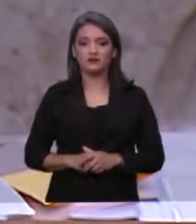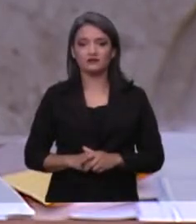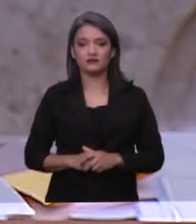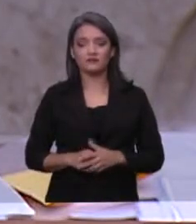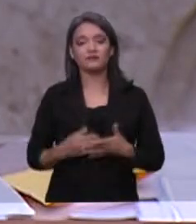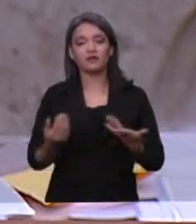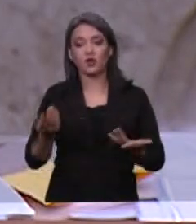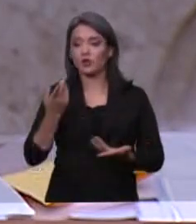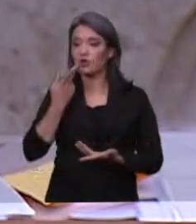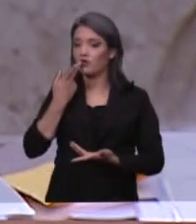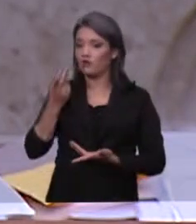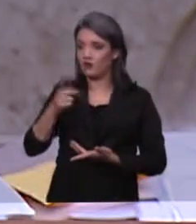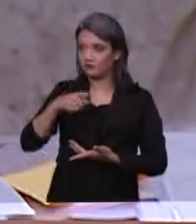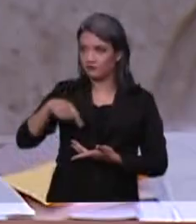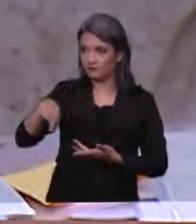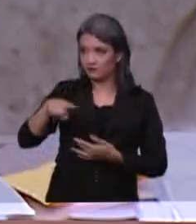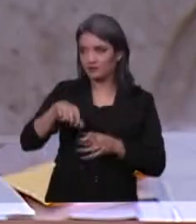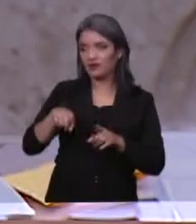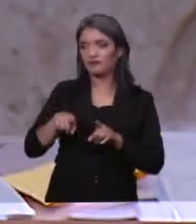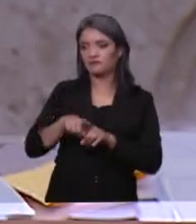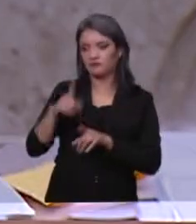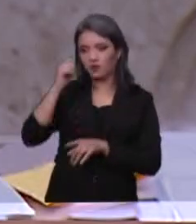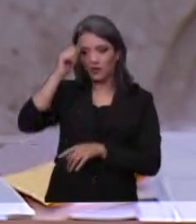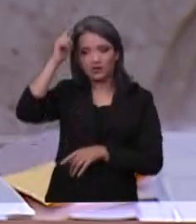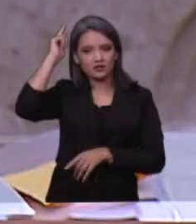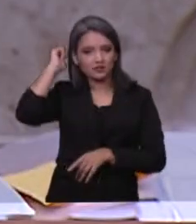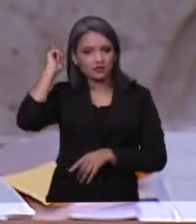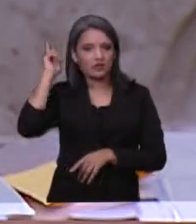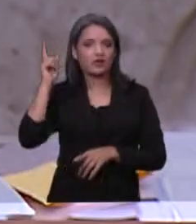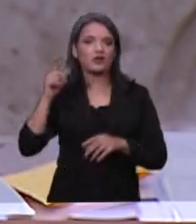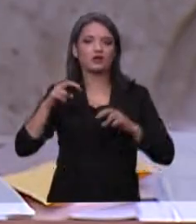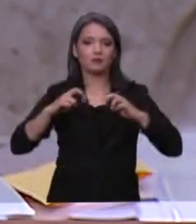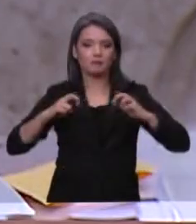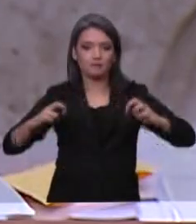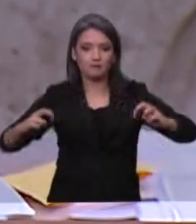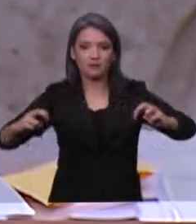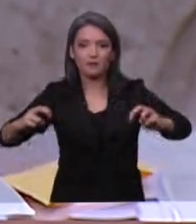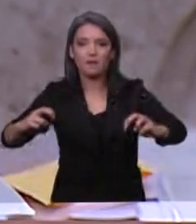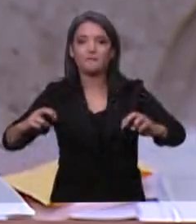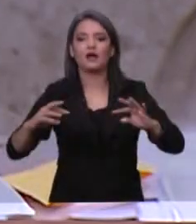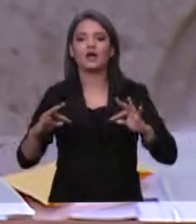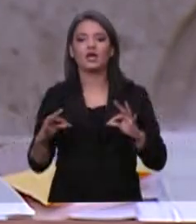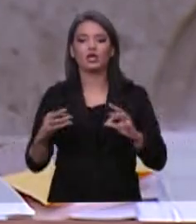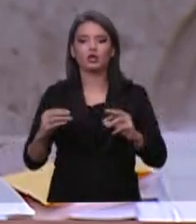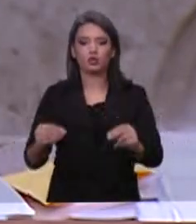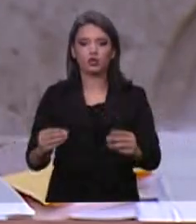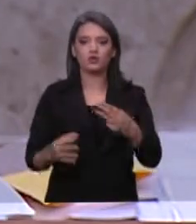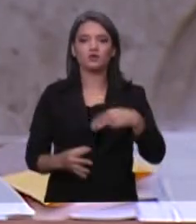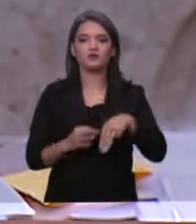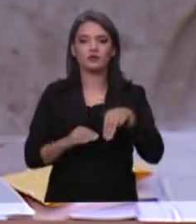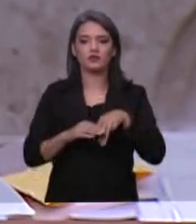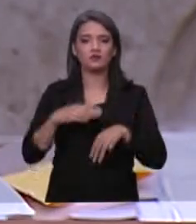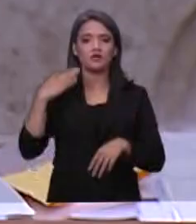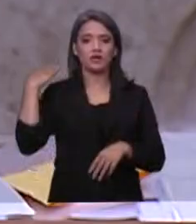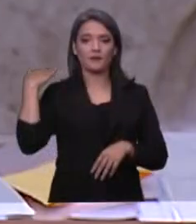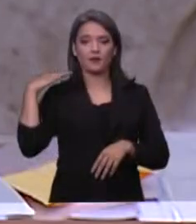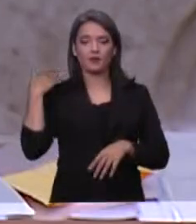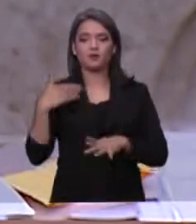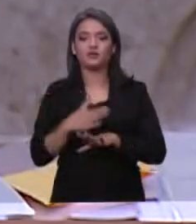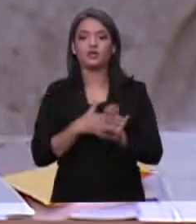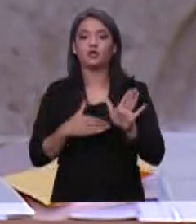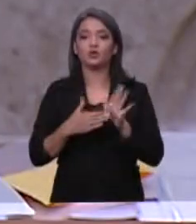ao ministro Alexandre de Moraes e a todos os queridos colegas, ministra Carmen Lúcia, a todos que aqui